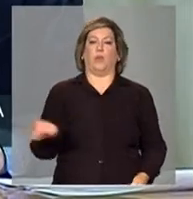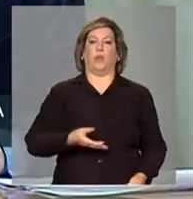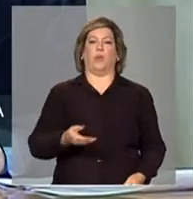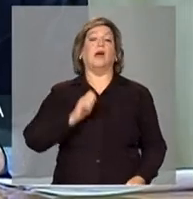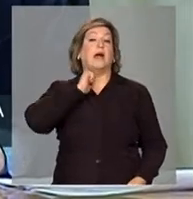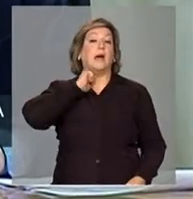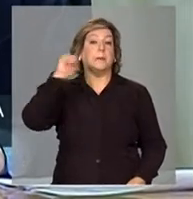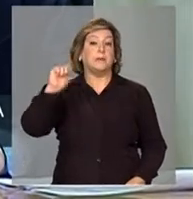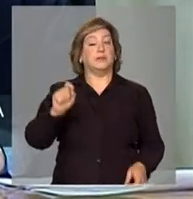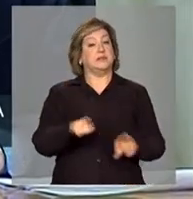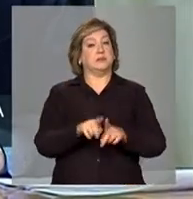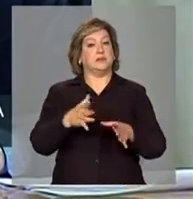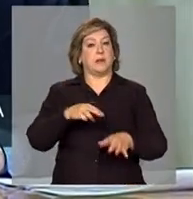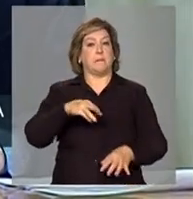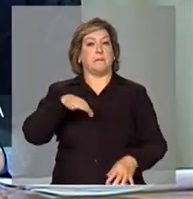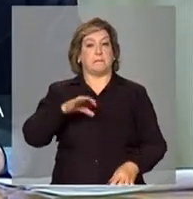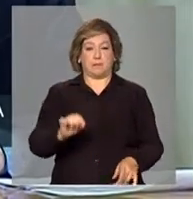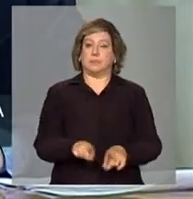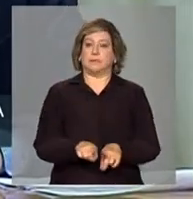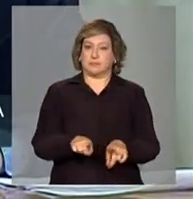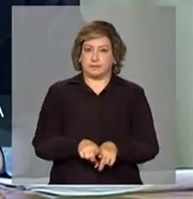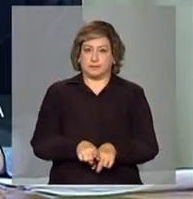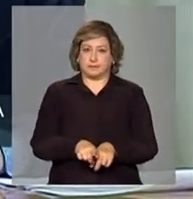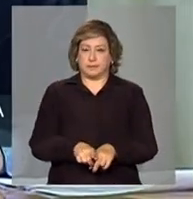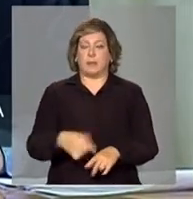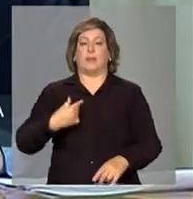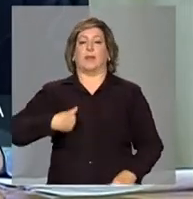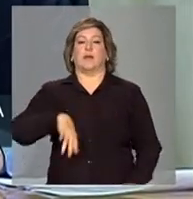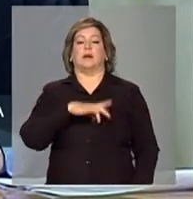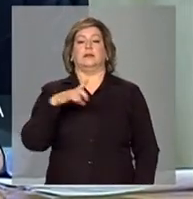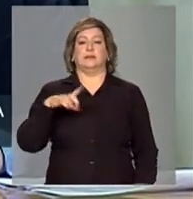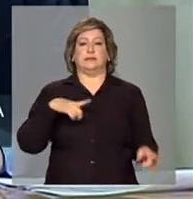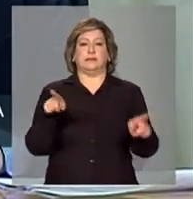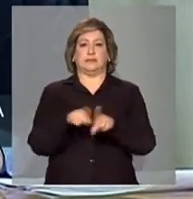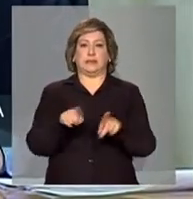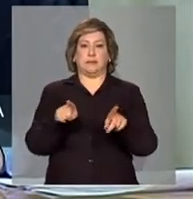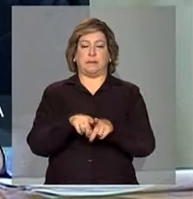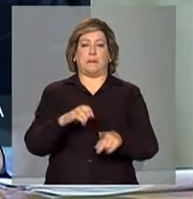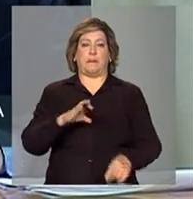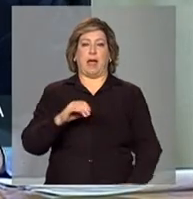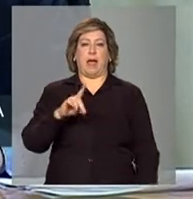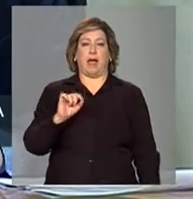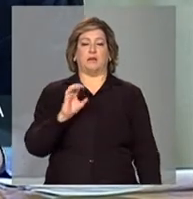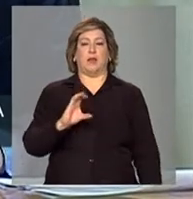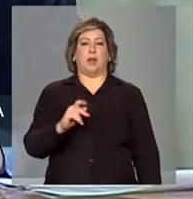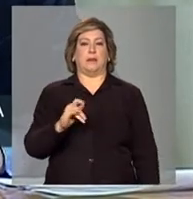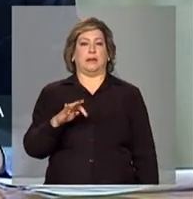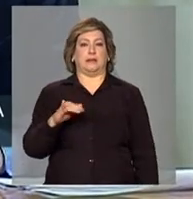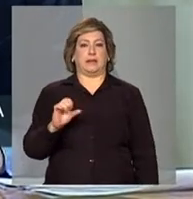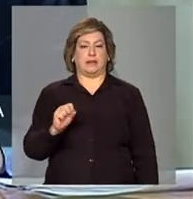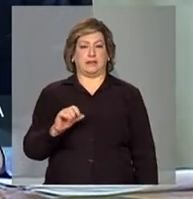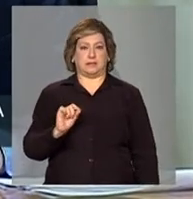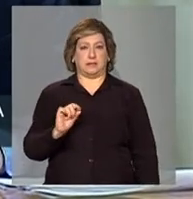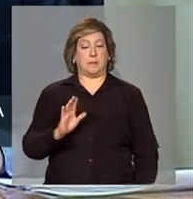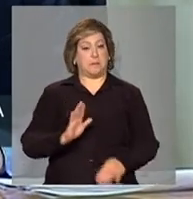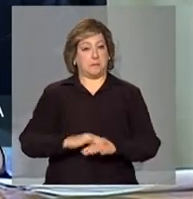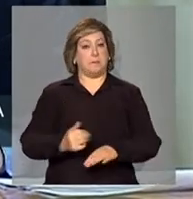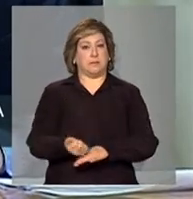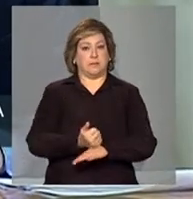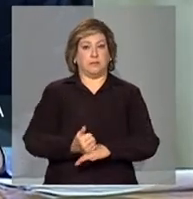provavelmente em maio também nós temos também um cenário no mercado de capitais mais positivo não é